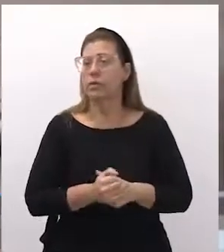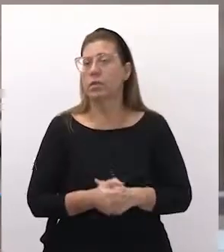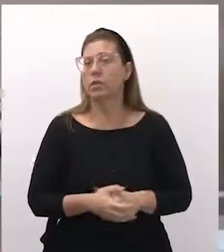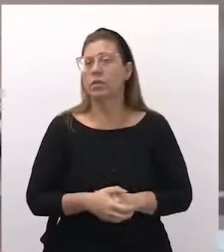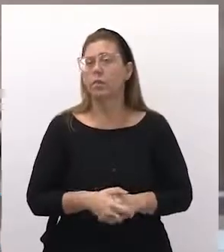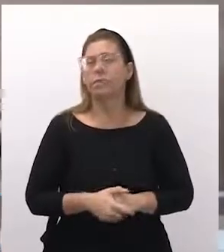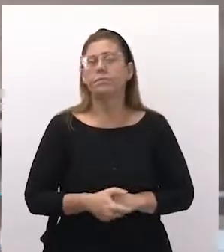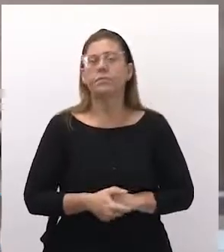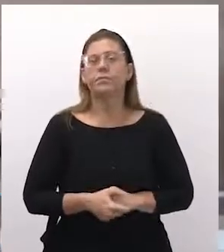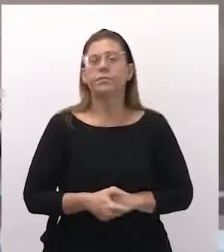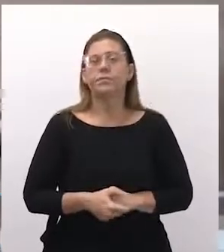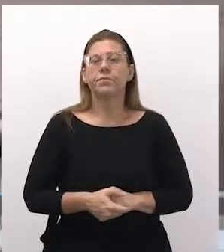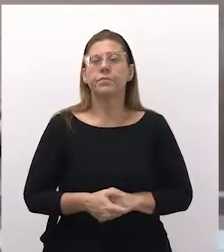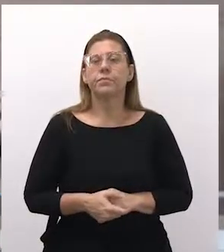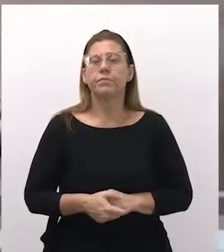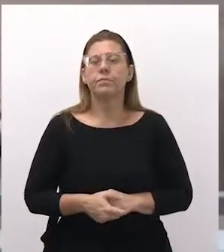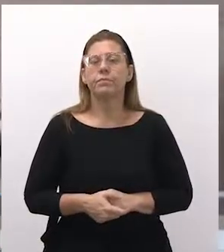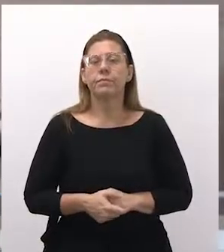trabalhar a infância,